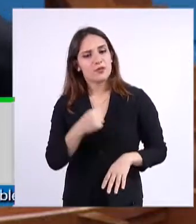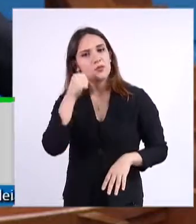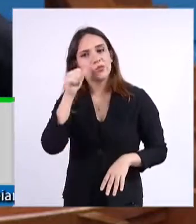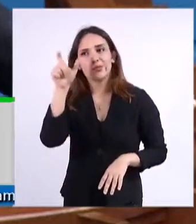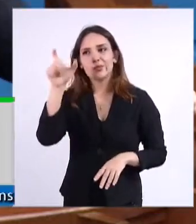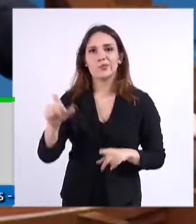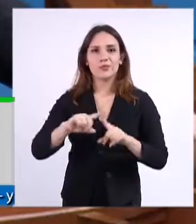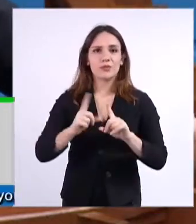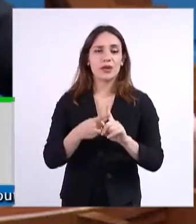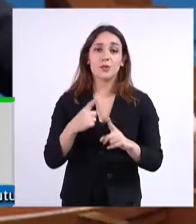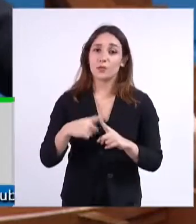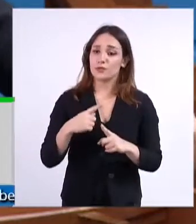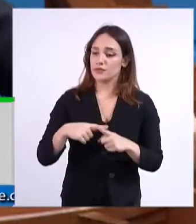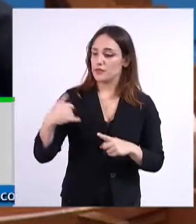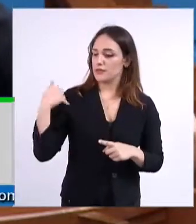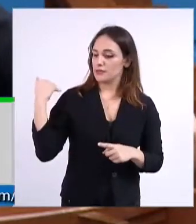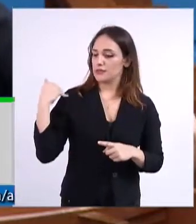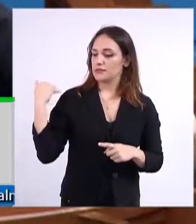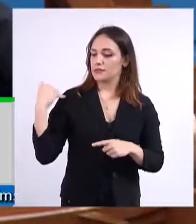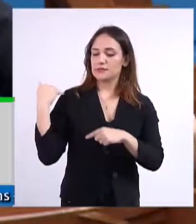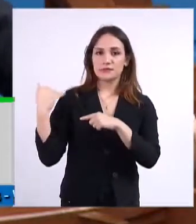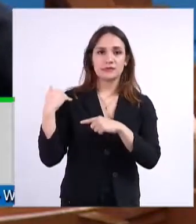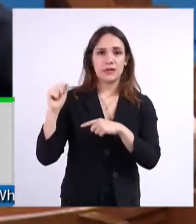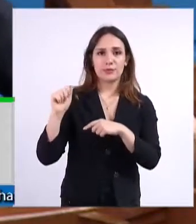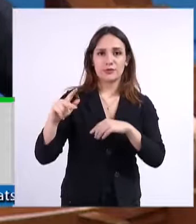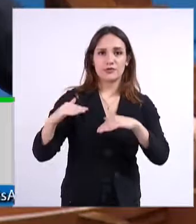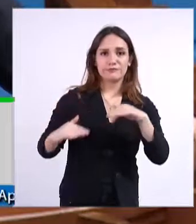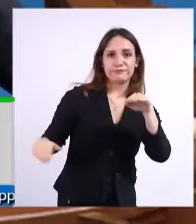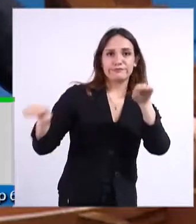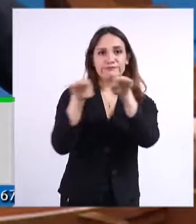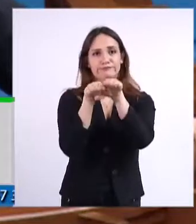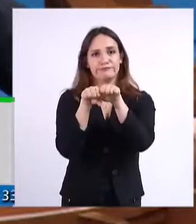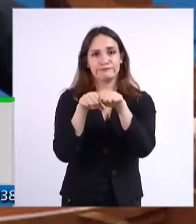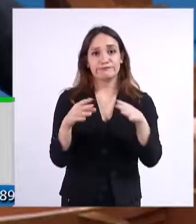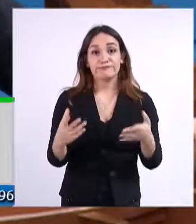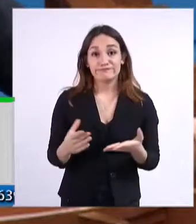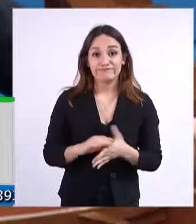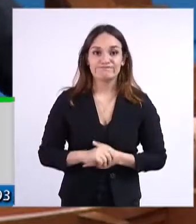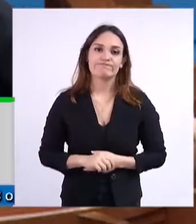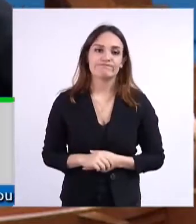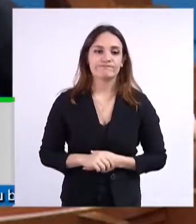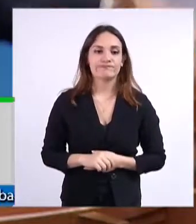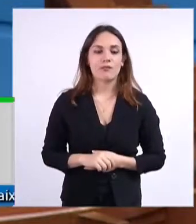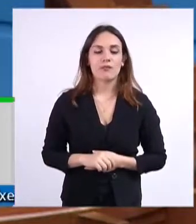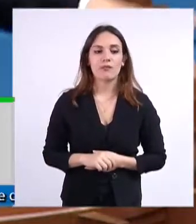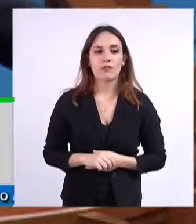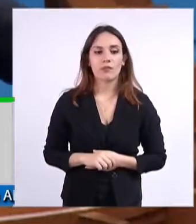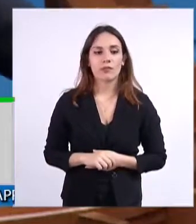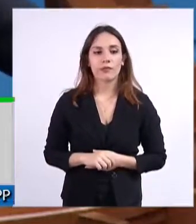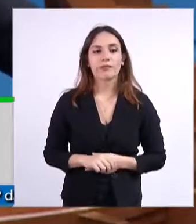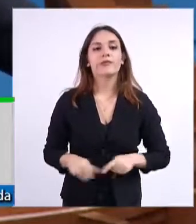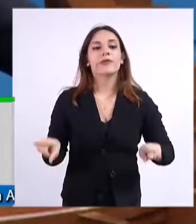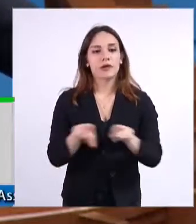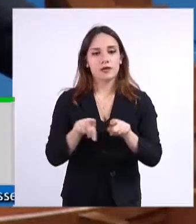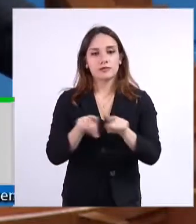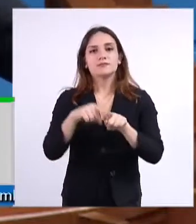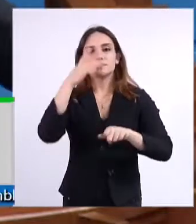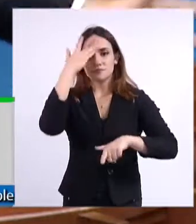vão ter um aumento na sua idade mínima para aposentadoria, os trabalhadores